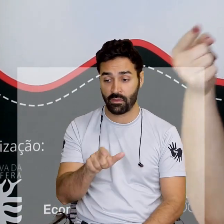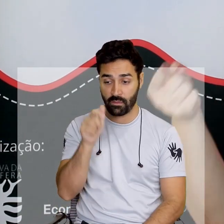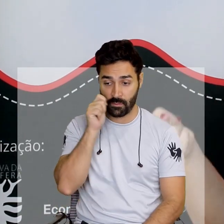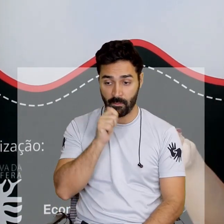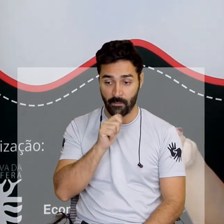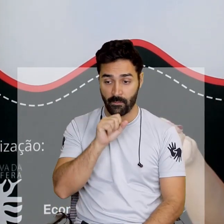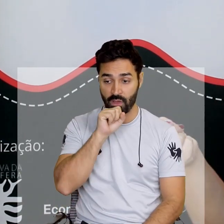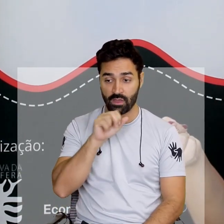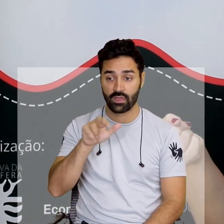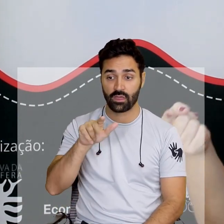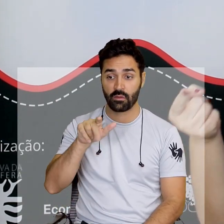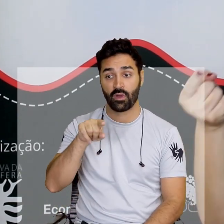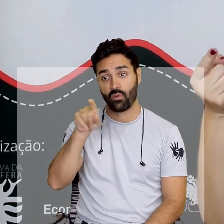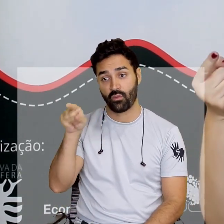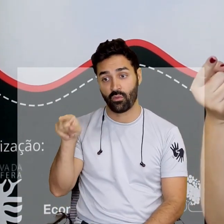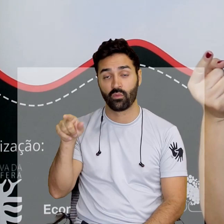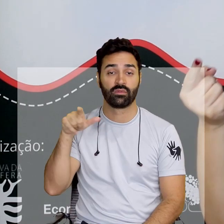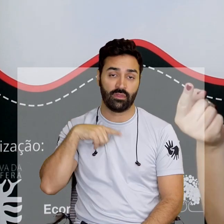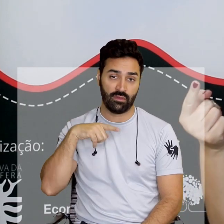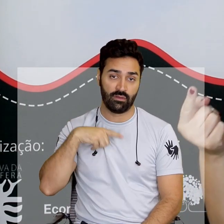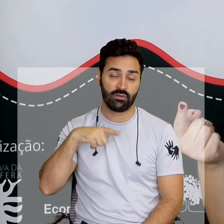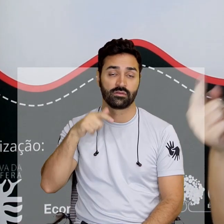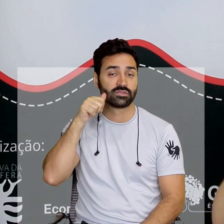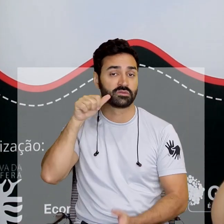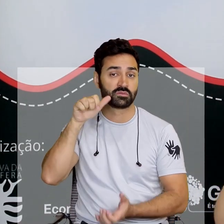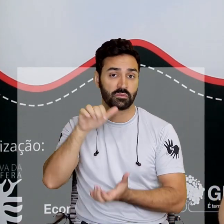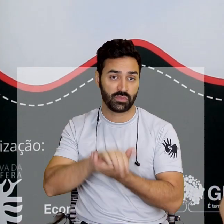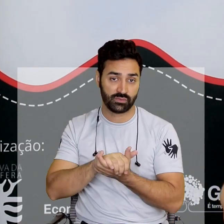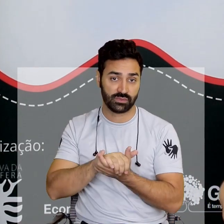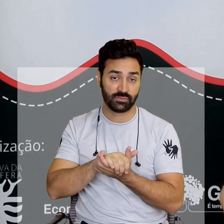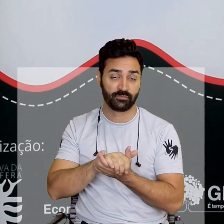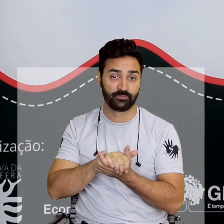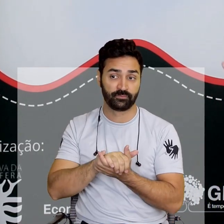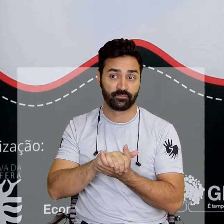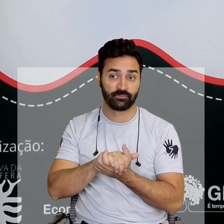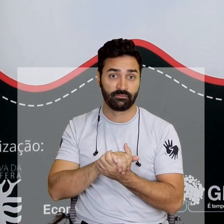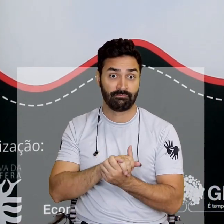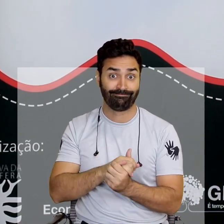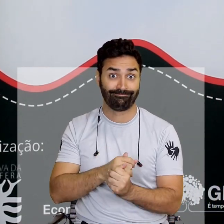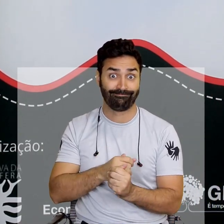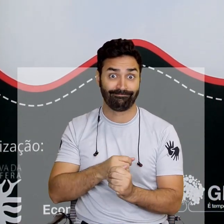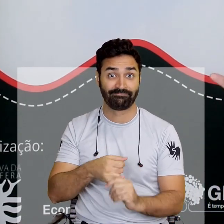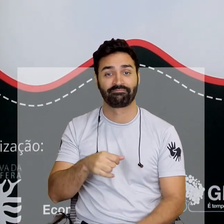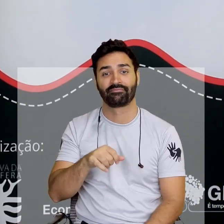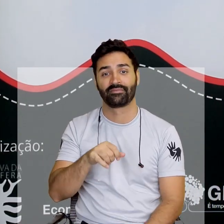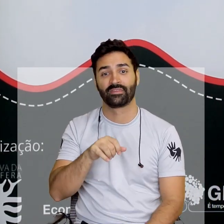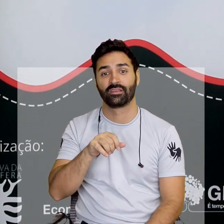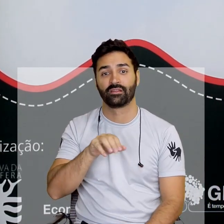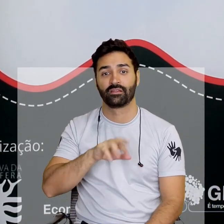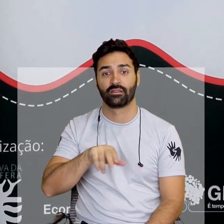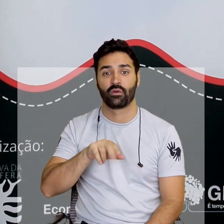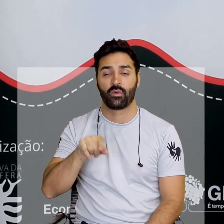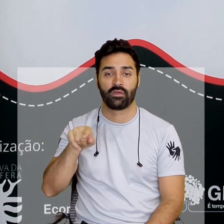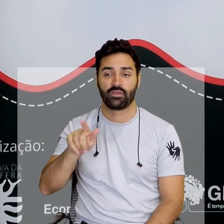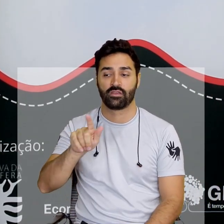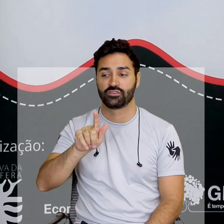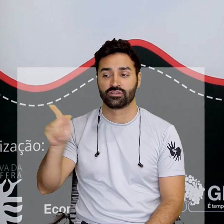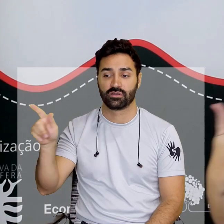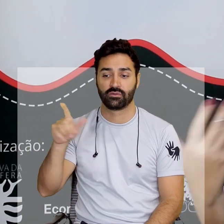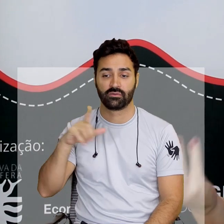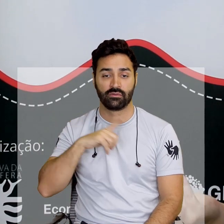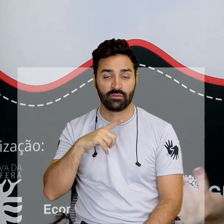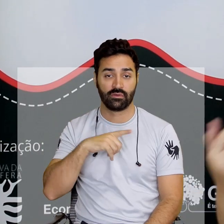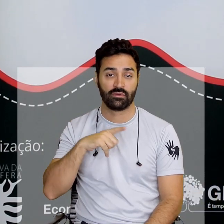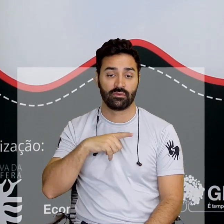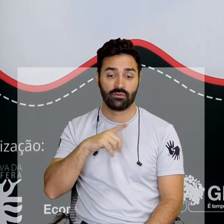uma esposa. E essa esposa, ela a gente já não usa genro, porque a gente tem no português, por exemplo, um